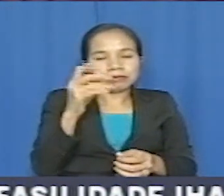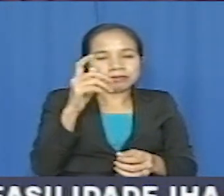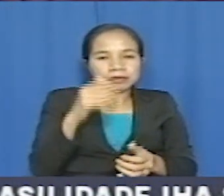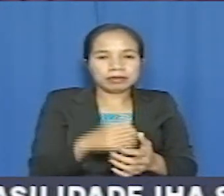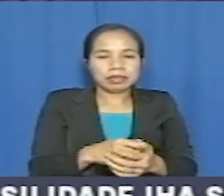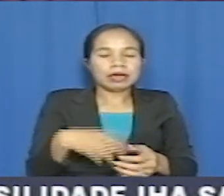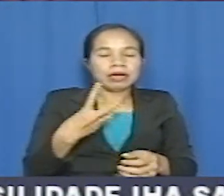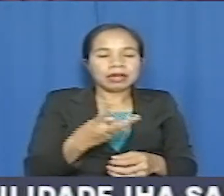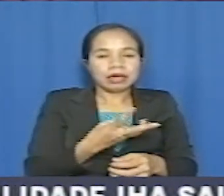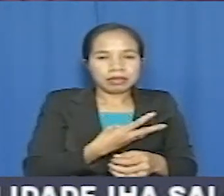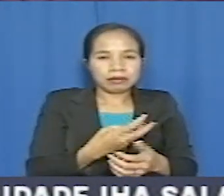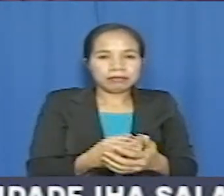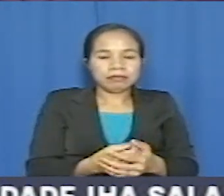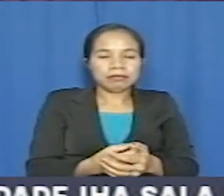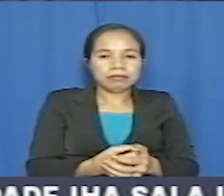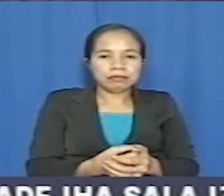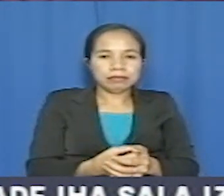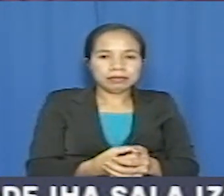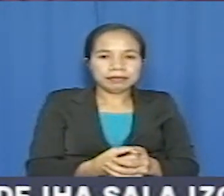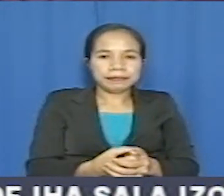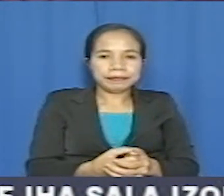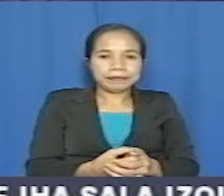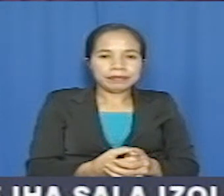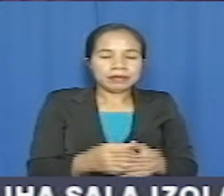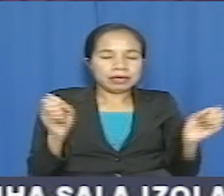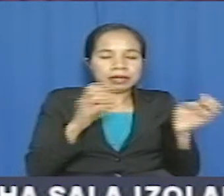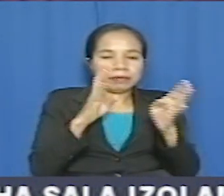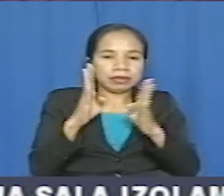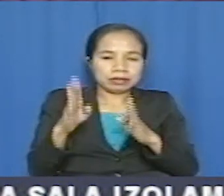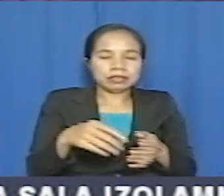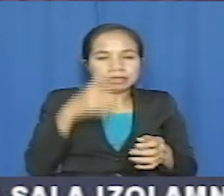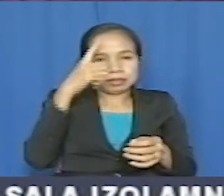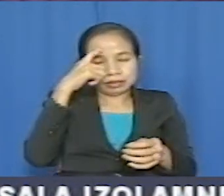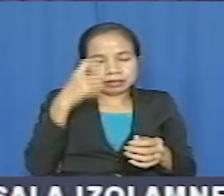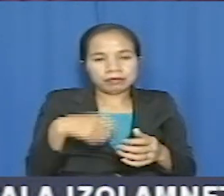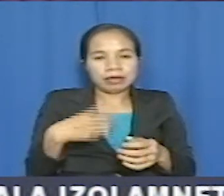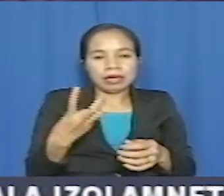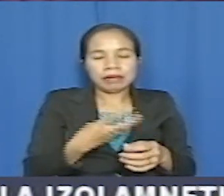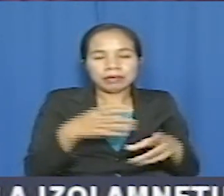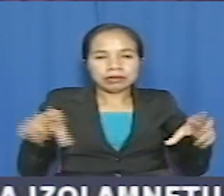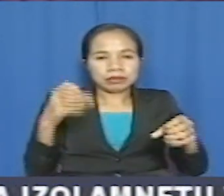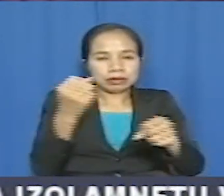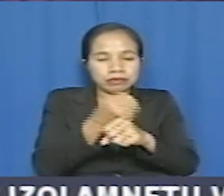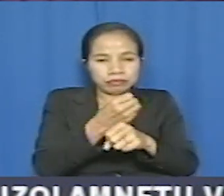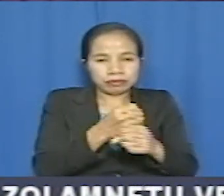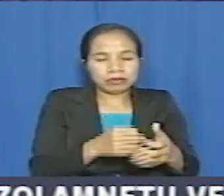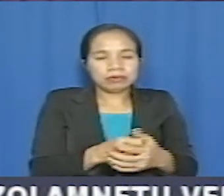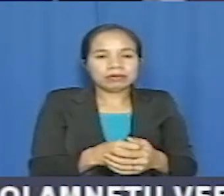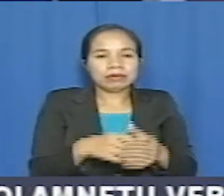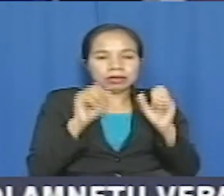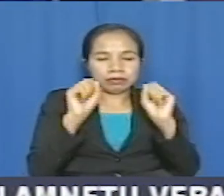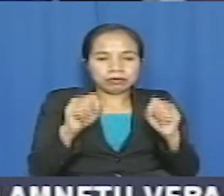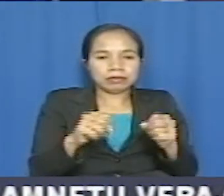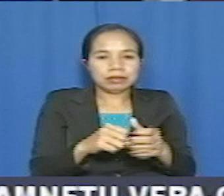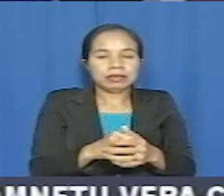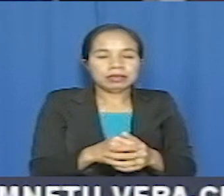ne ami sende se dem la preparado ta tamba ida ne. Tapi ami hal esforço to mak prat pele ha tamba ya ida